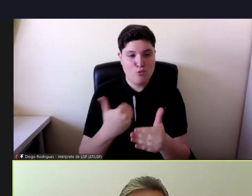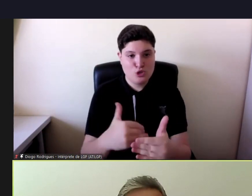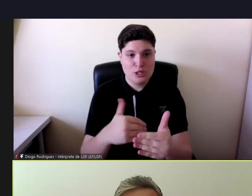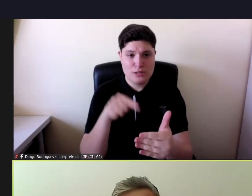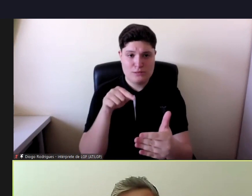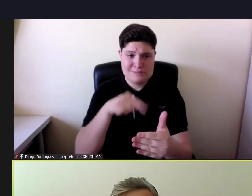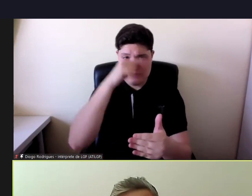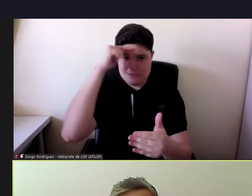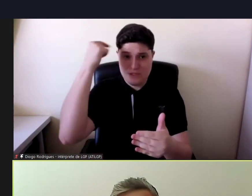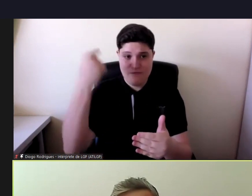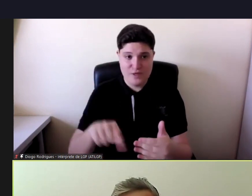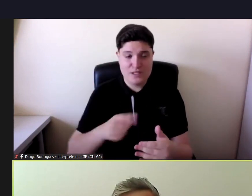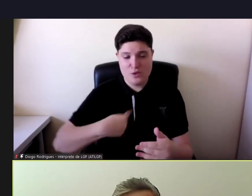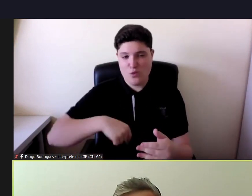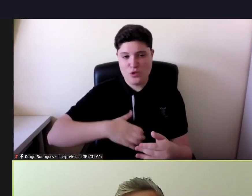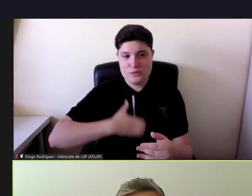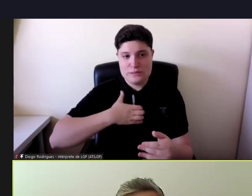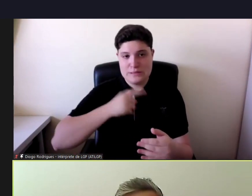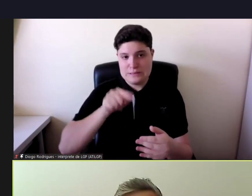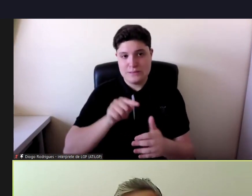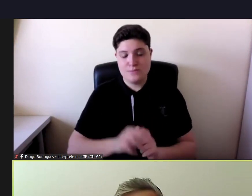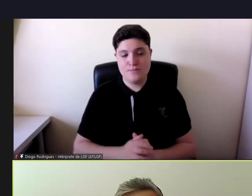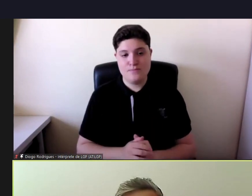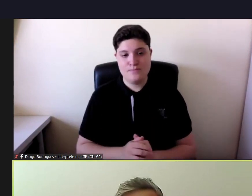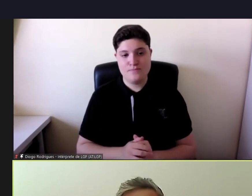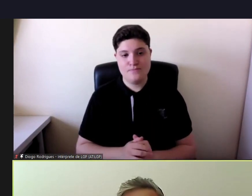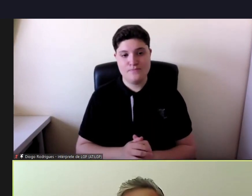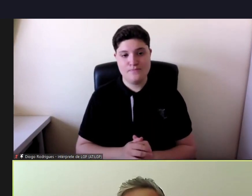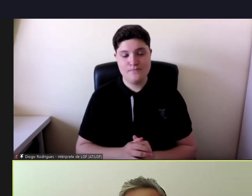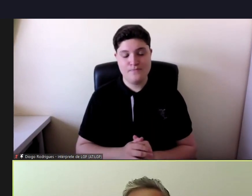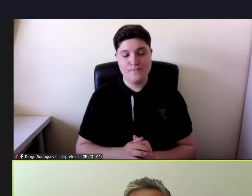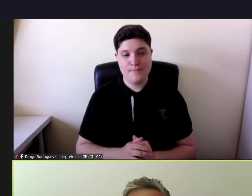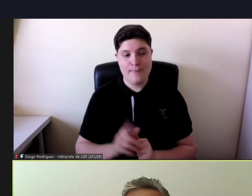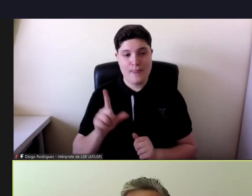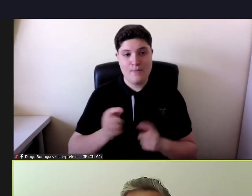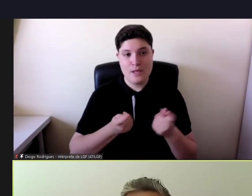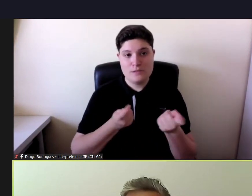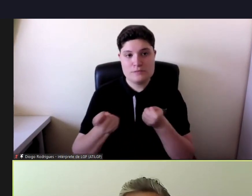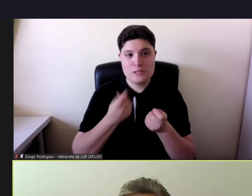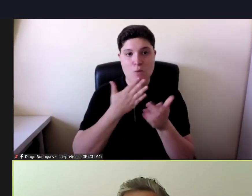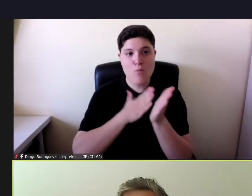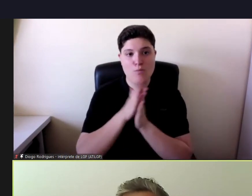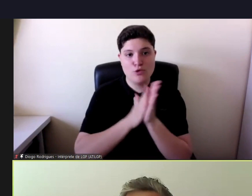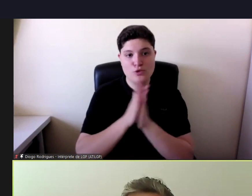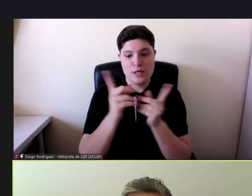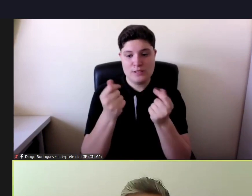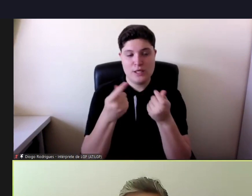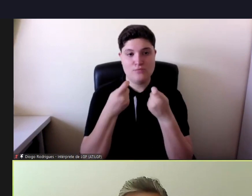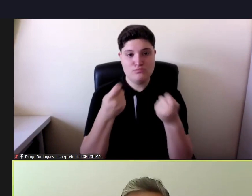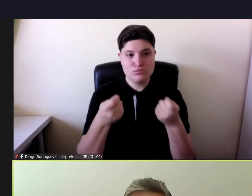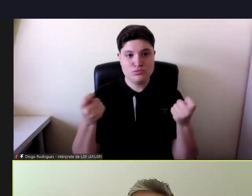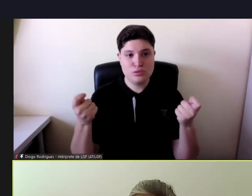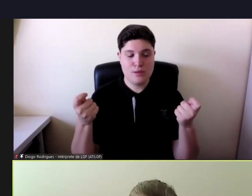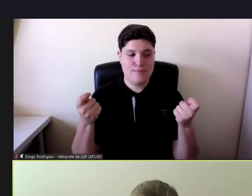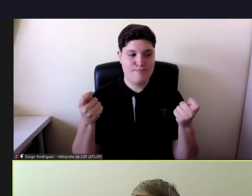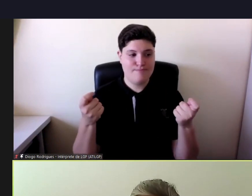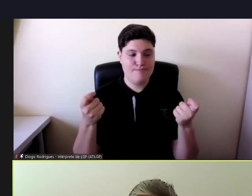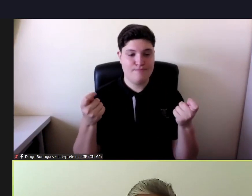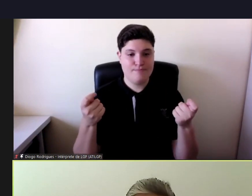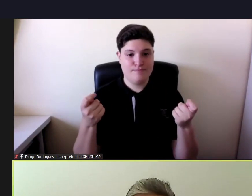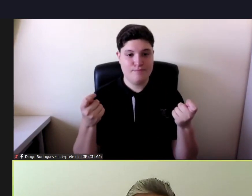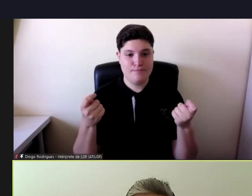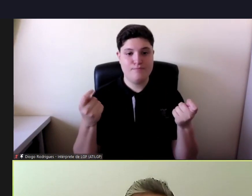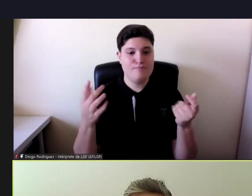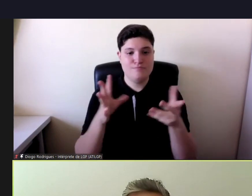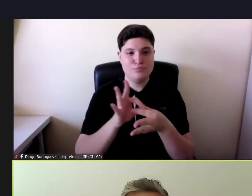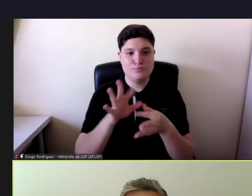jurídico, este software não existe, não é reconhecido como bem jurídico global, porque precisamente existe fora e dentro de todas